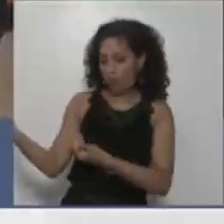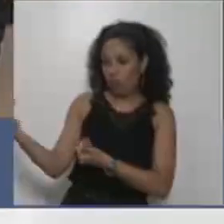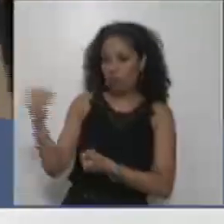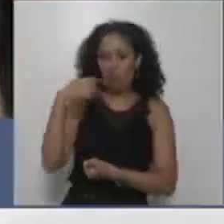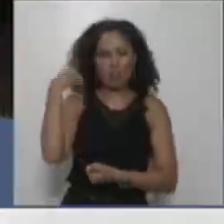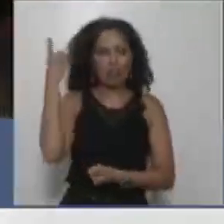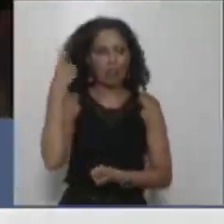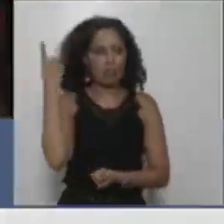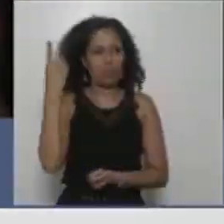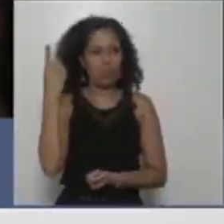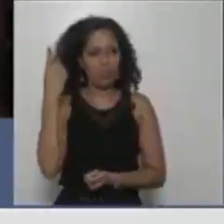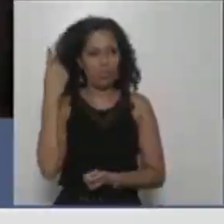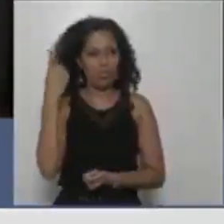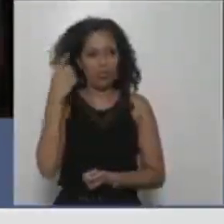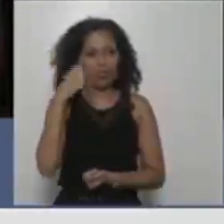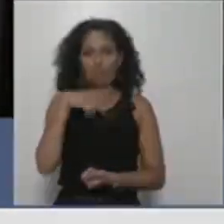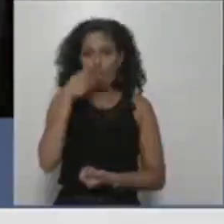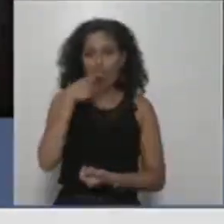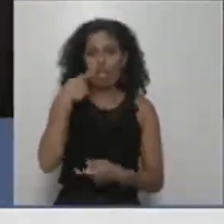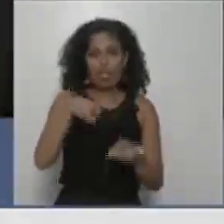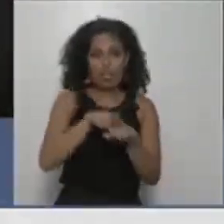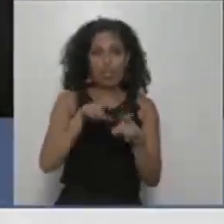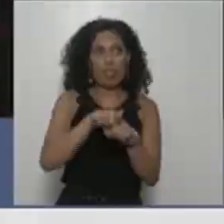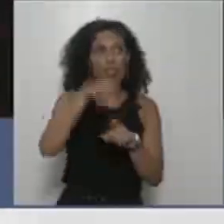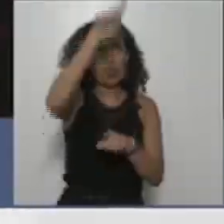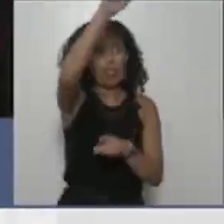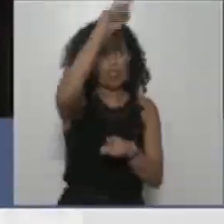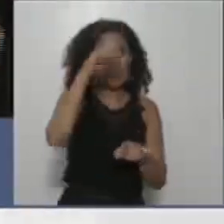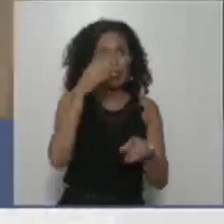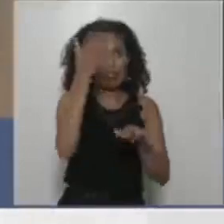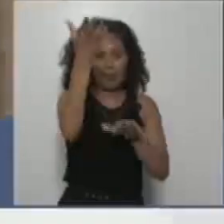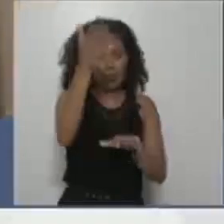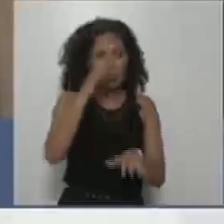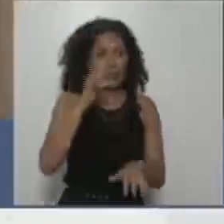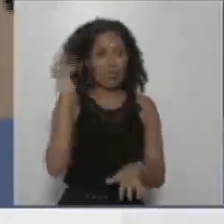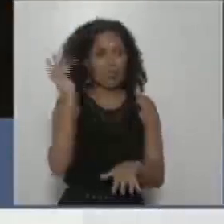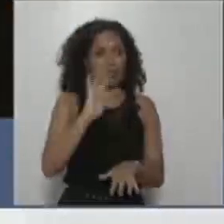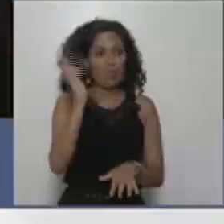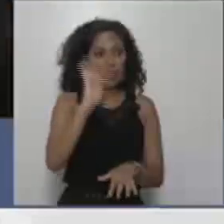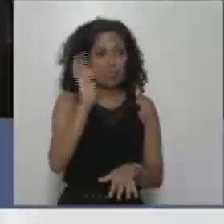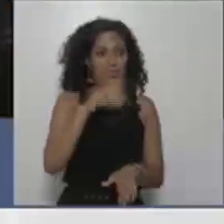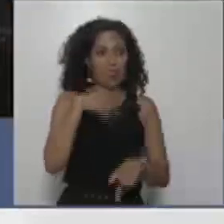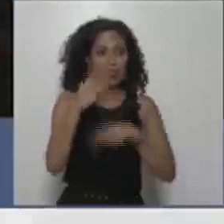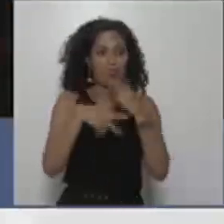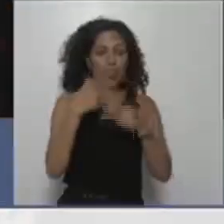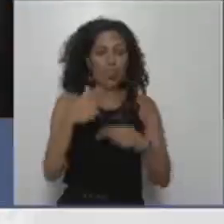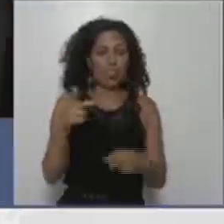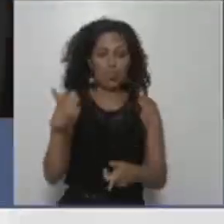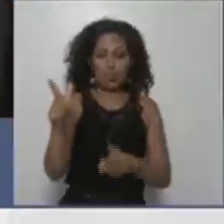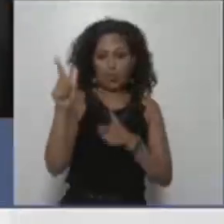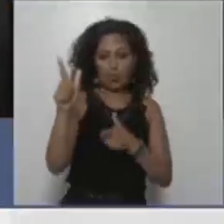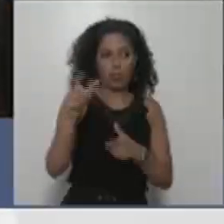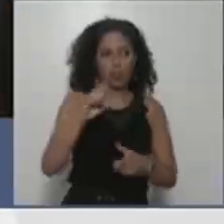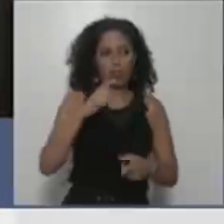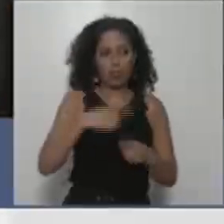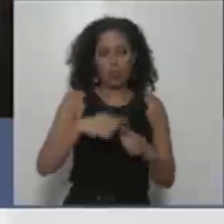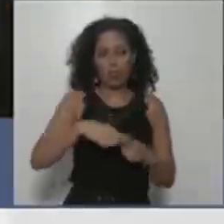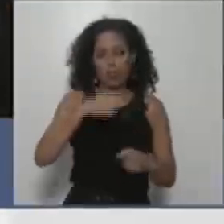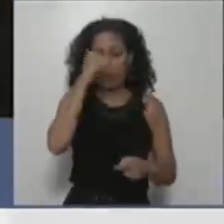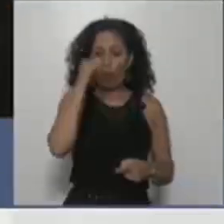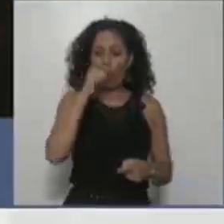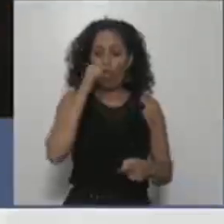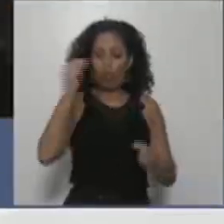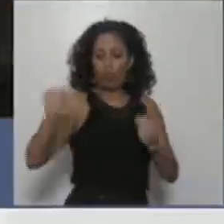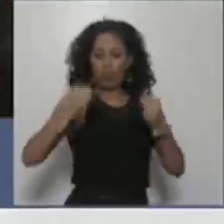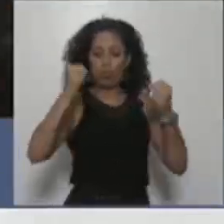fizessem uma pressão para a bancada federal do PSOL para que agilizasse a questão do porte de arma. Porque uma mulher empoderada é aquela